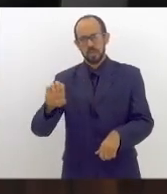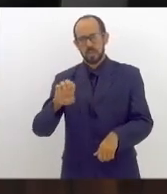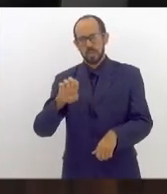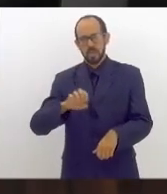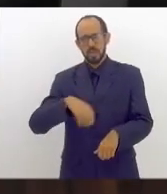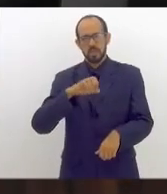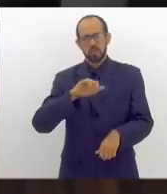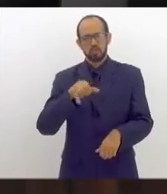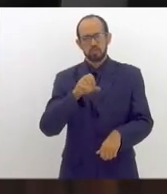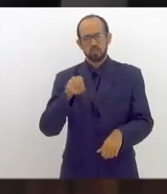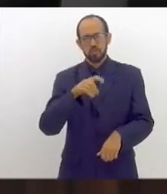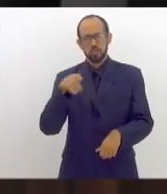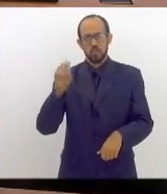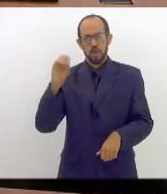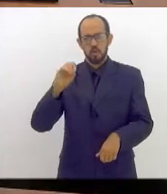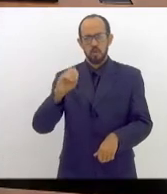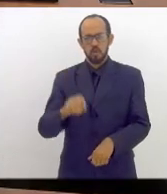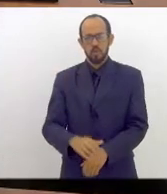Maia